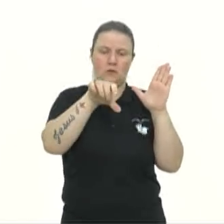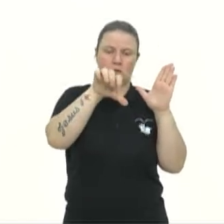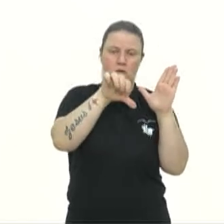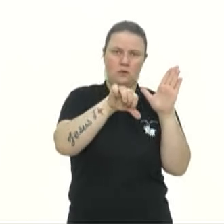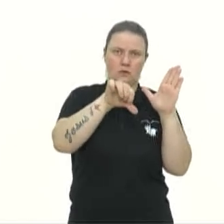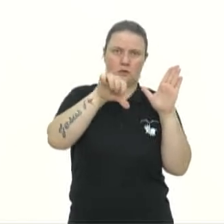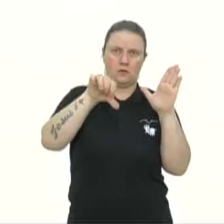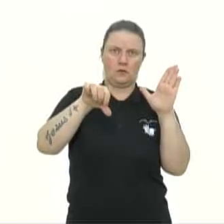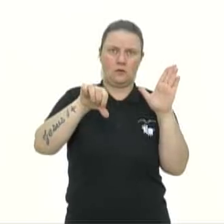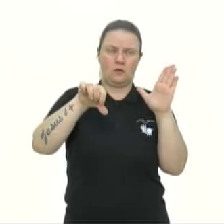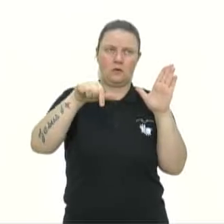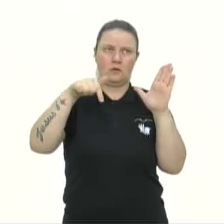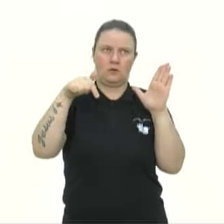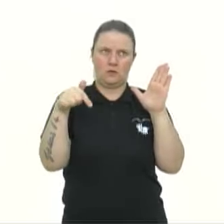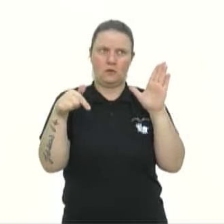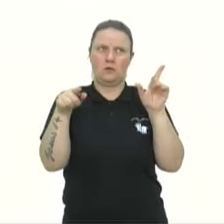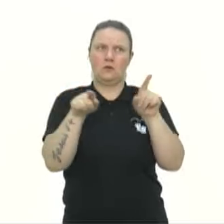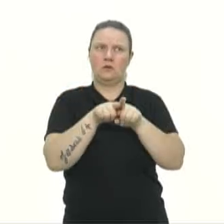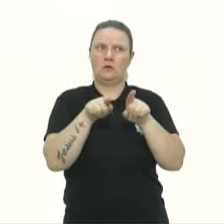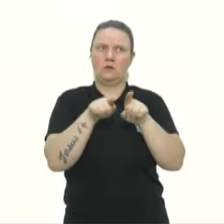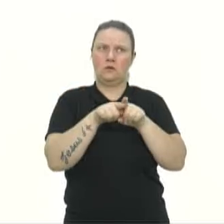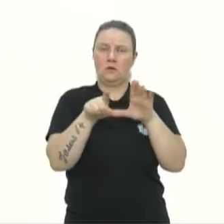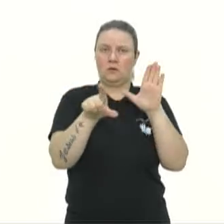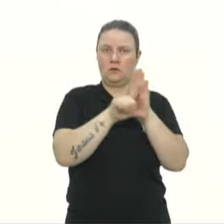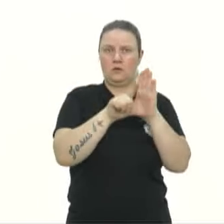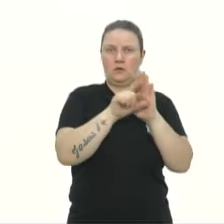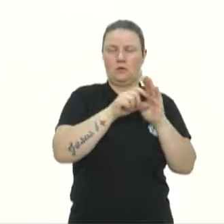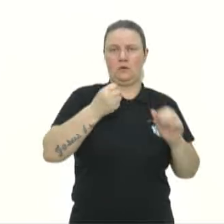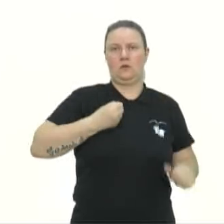1997, que é a Lei número